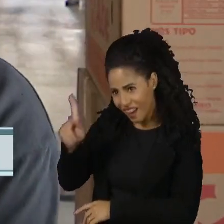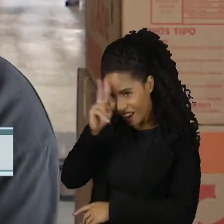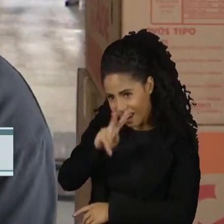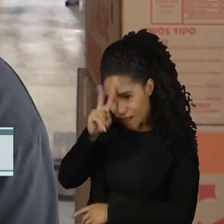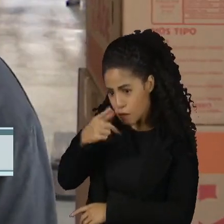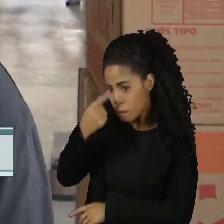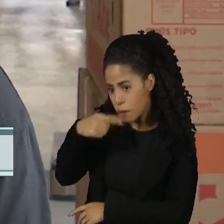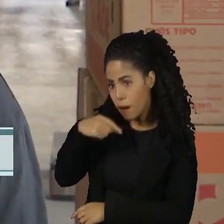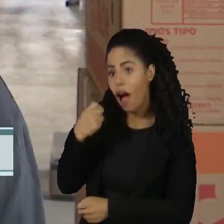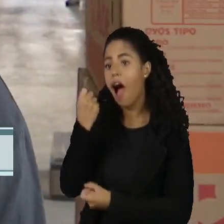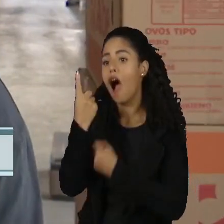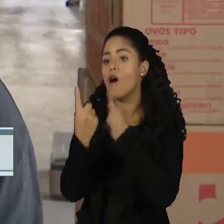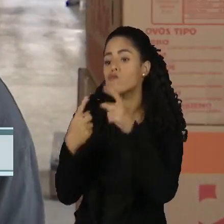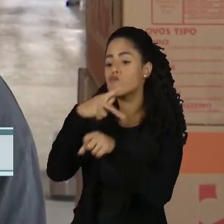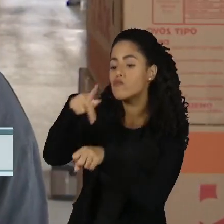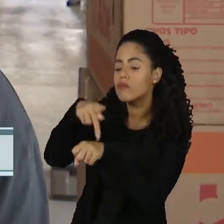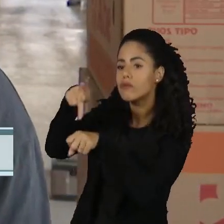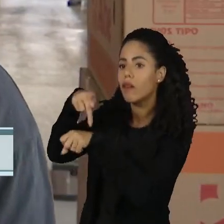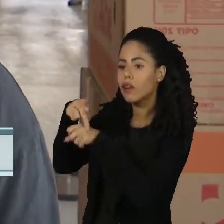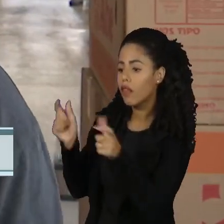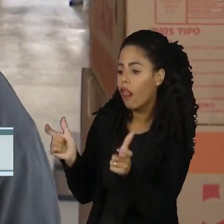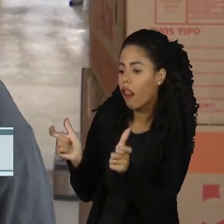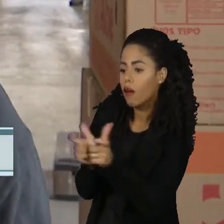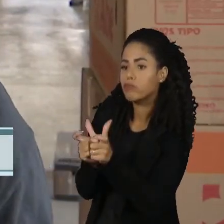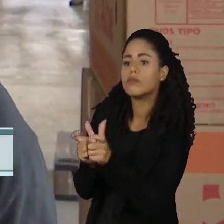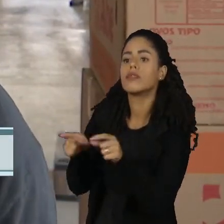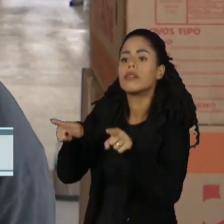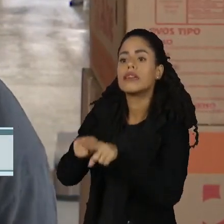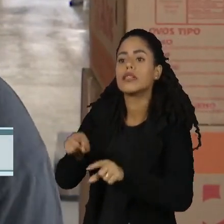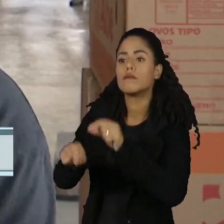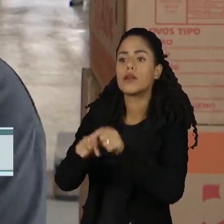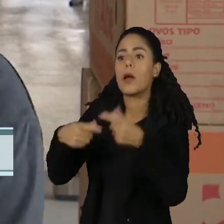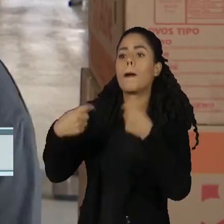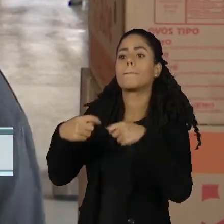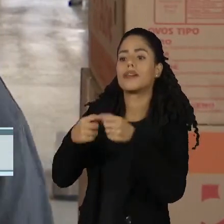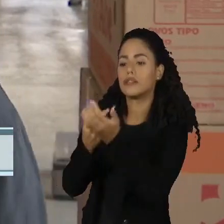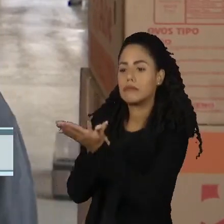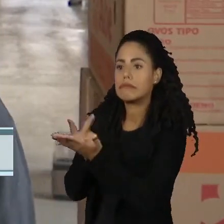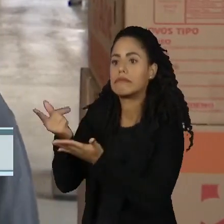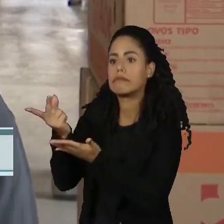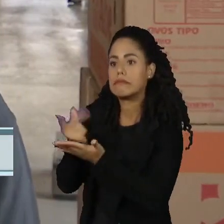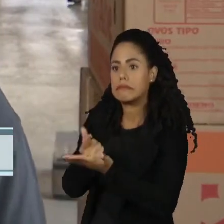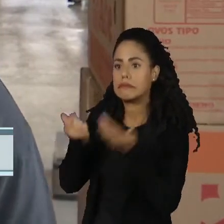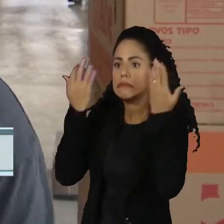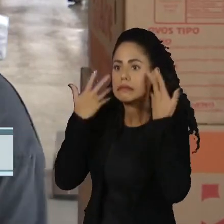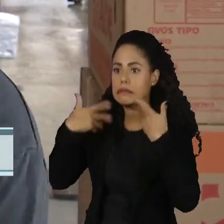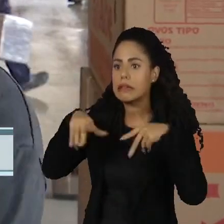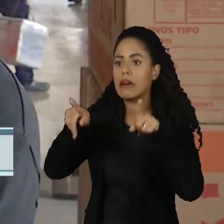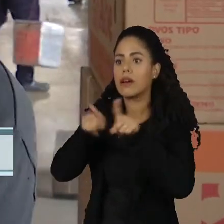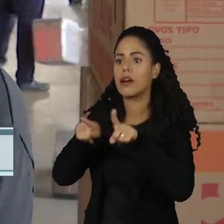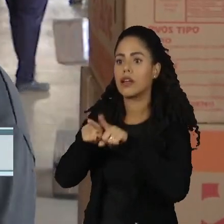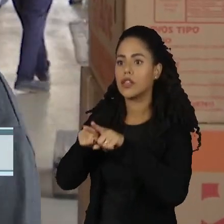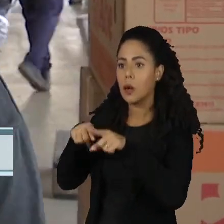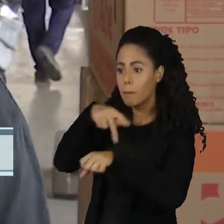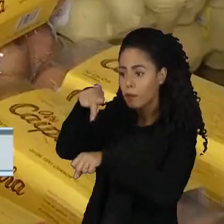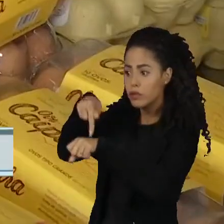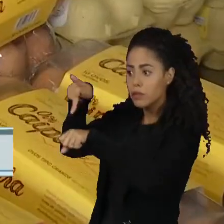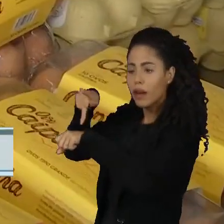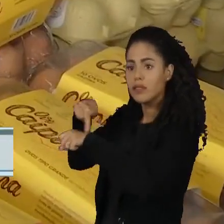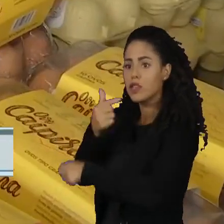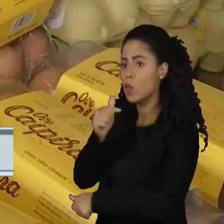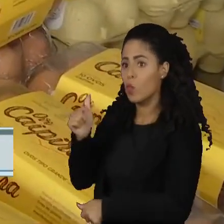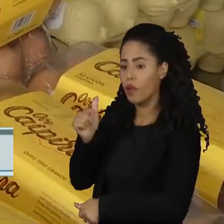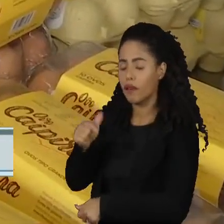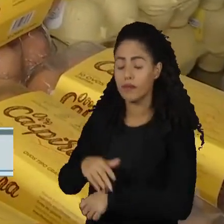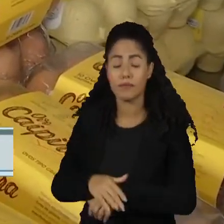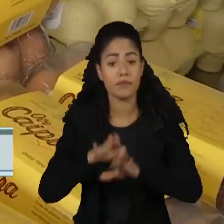países, alguns países vizinhos, diminuíram o plantel. E a gente teve que mandar não o ovo in natura, mas o ovo desidratado para esses países. Mas